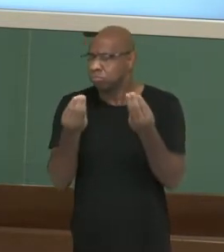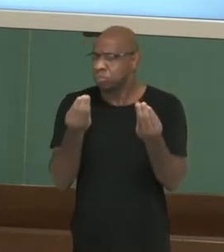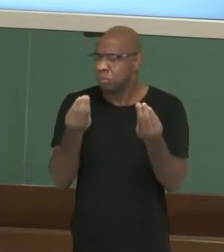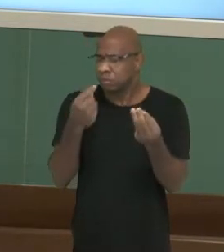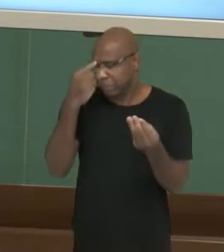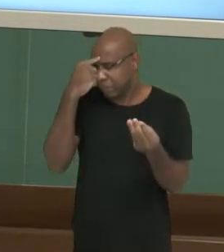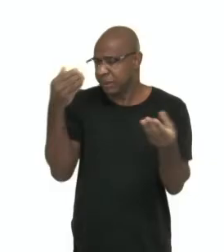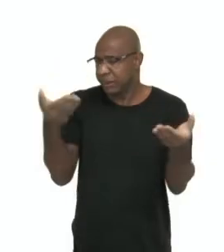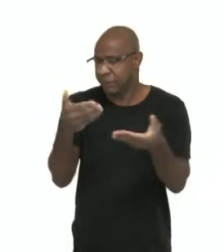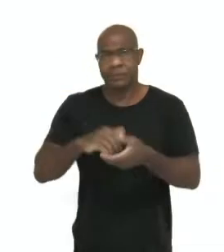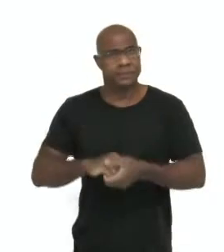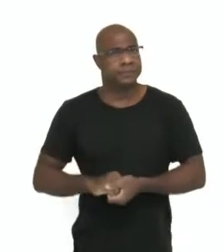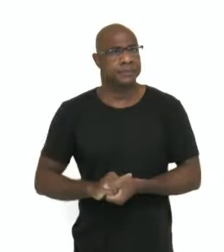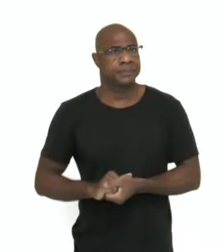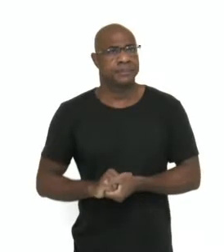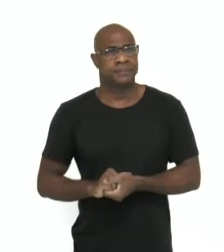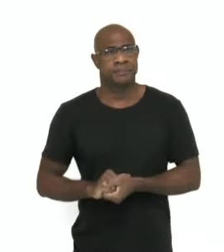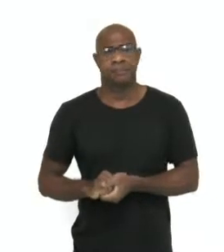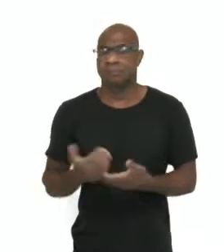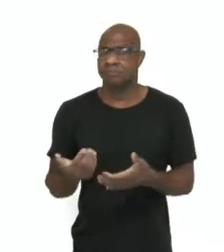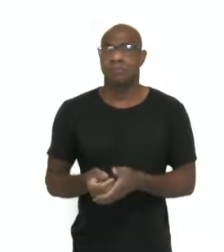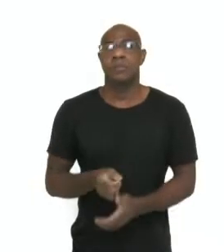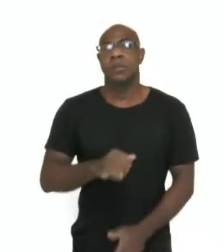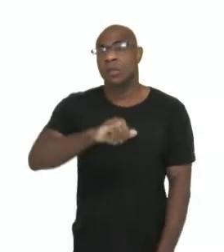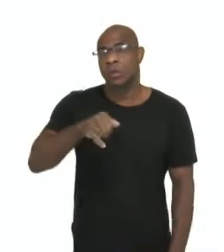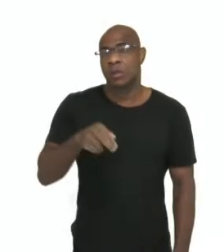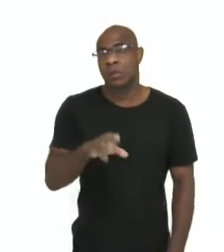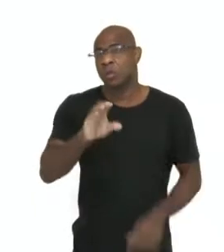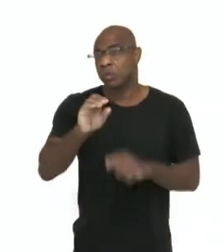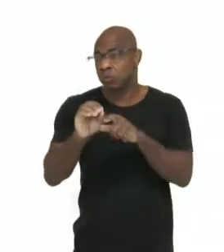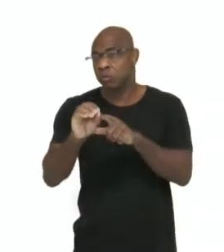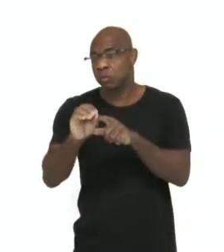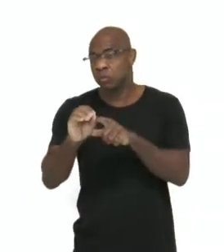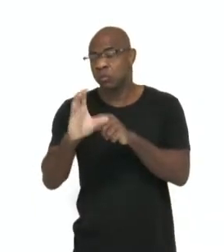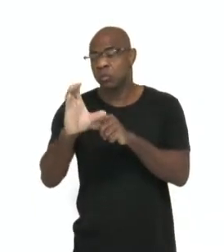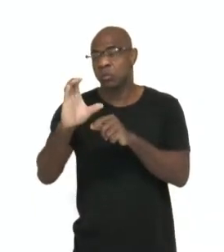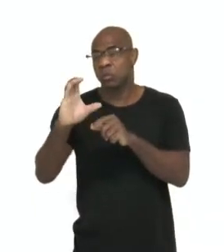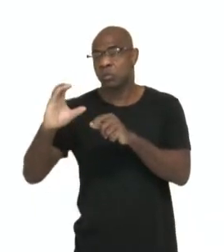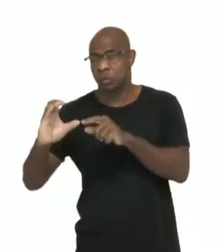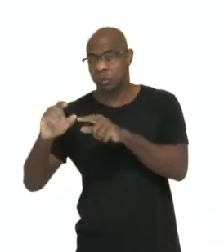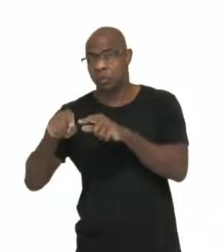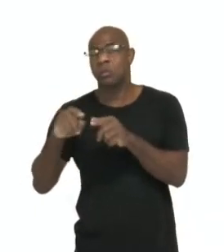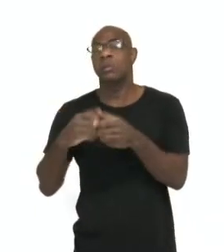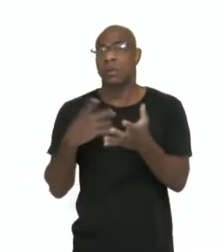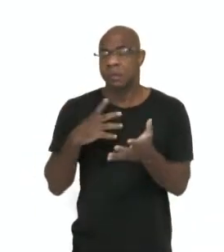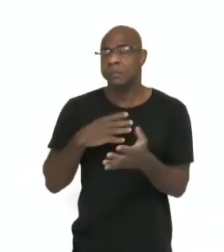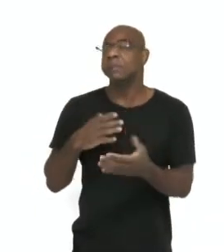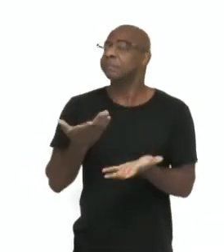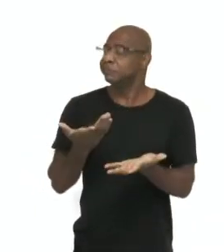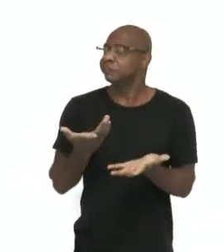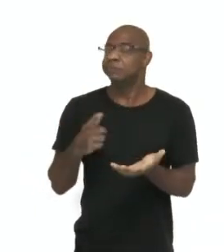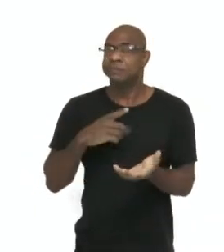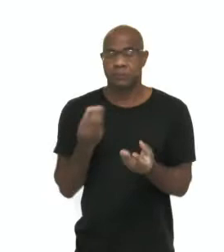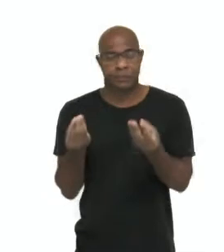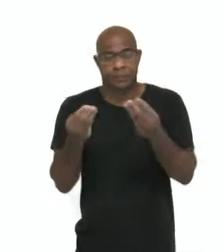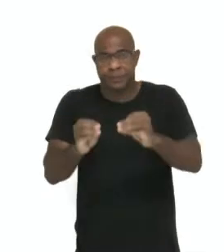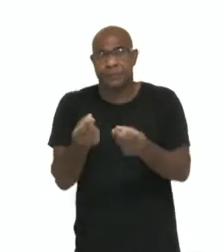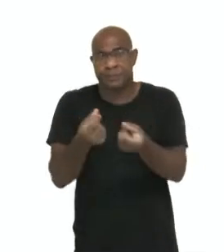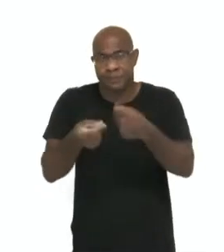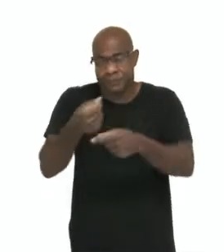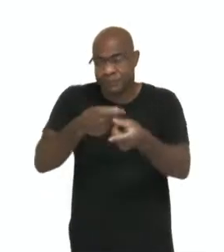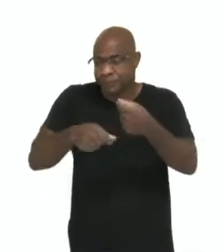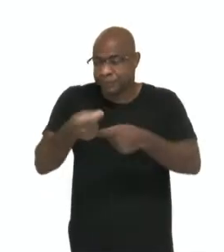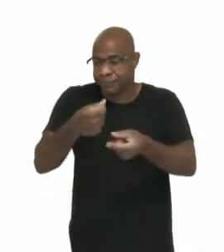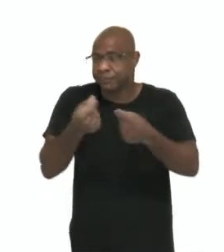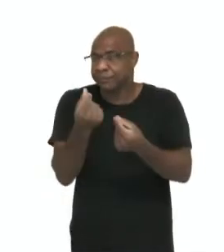Pensa aí. O regime de juros compostos é utilizado na maioria das situações que envolvem aplicações financeiras e